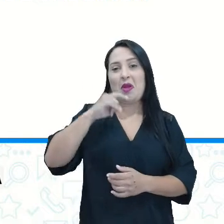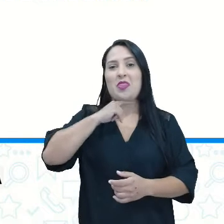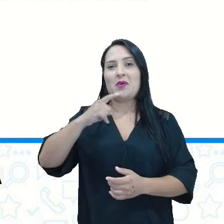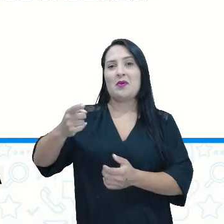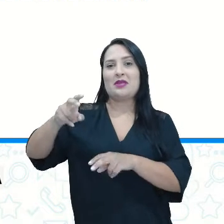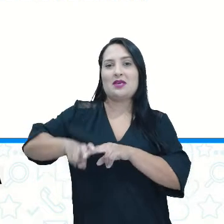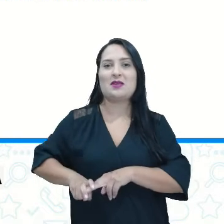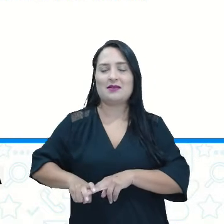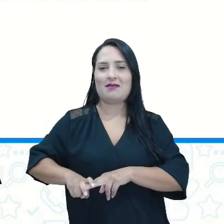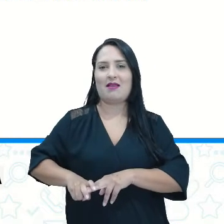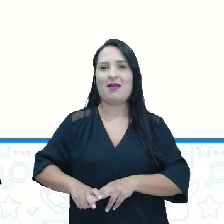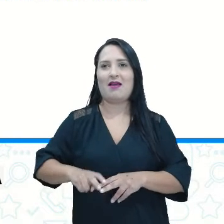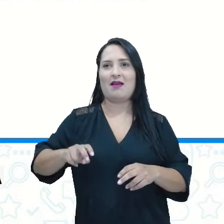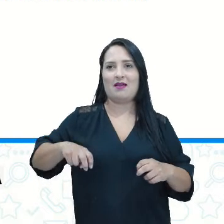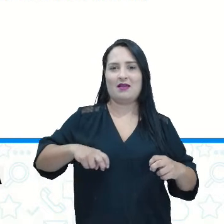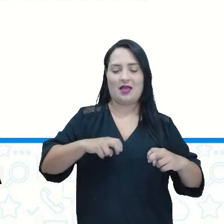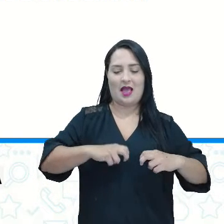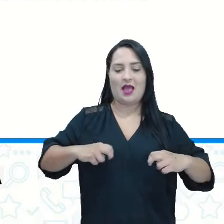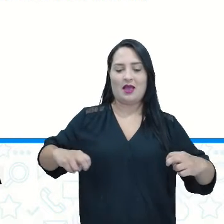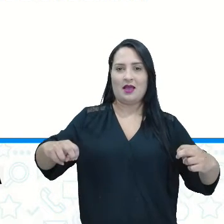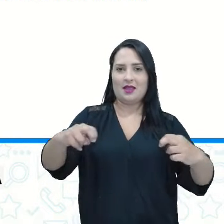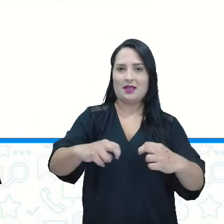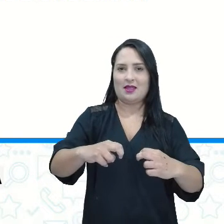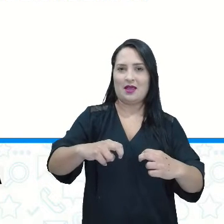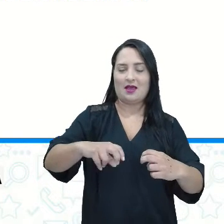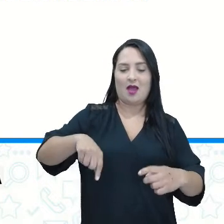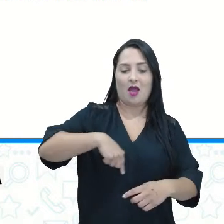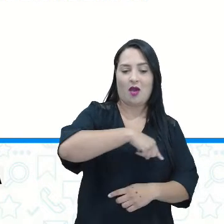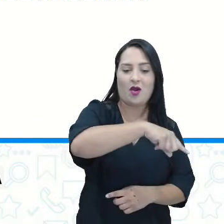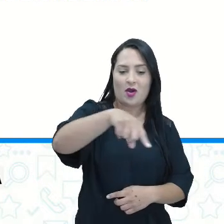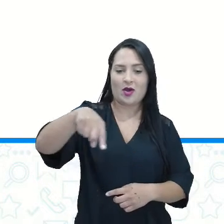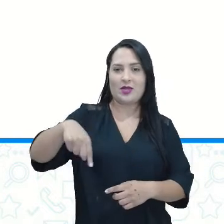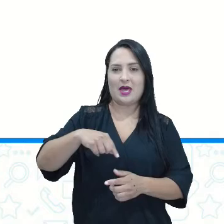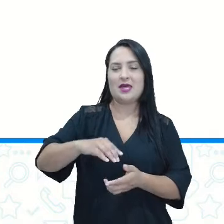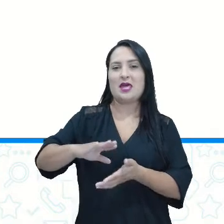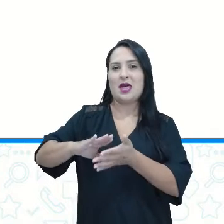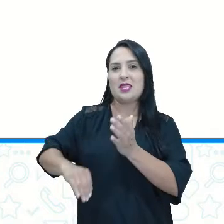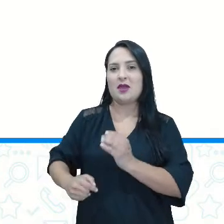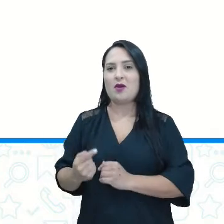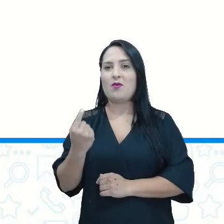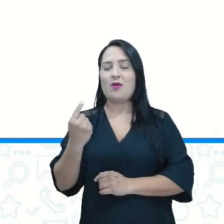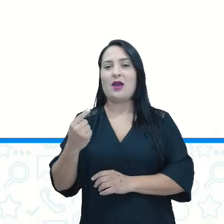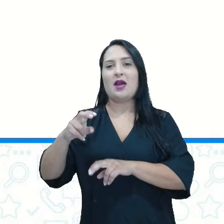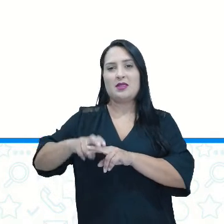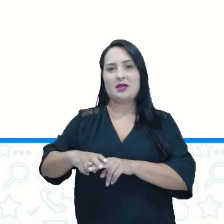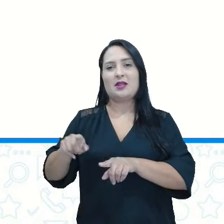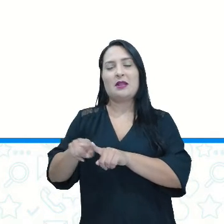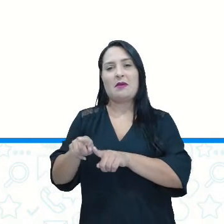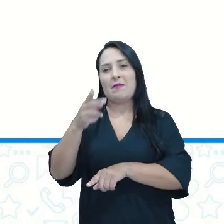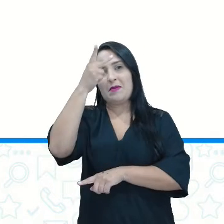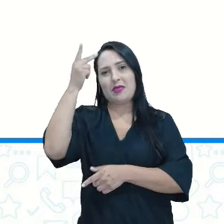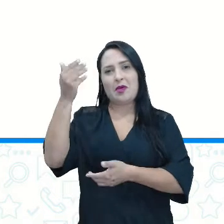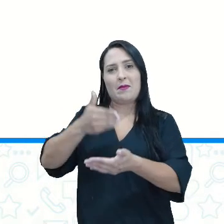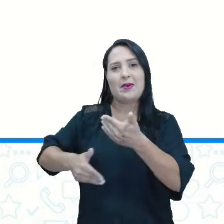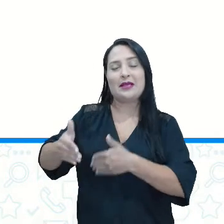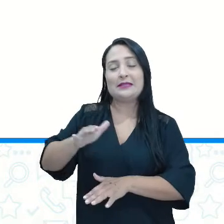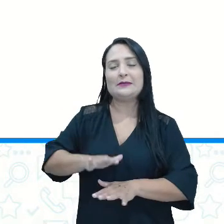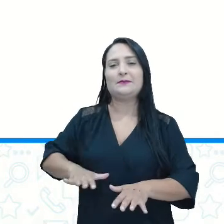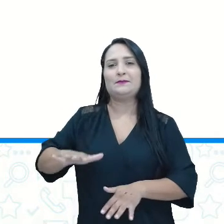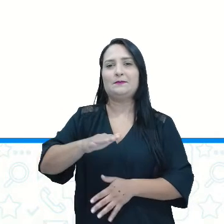a cada rodada aí diminui o número de cadeiras e o número de participantes. Cabo